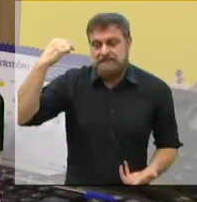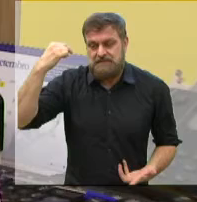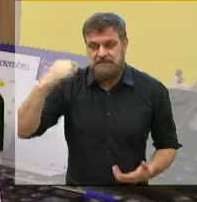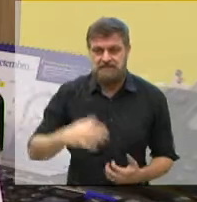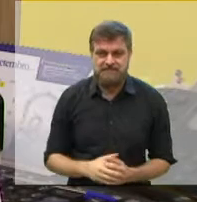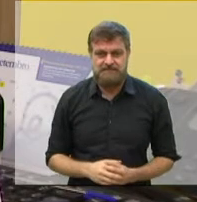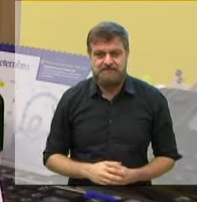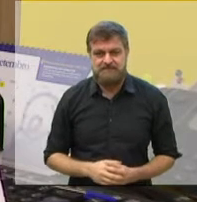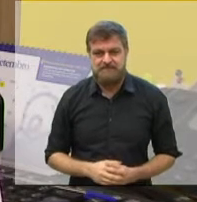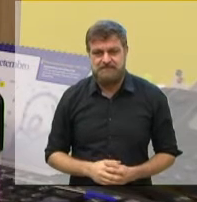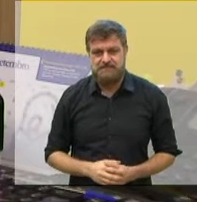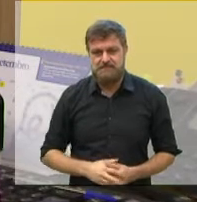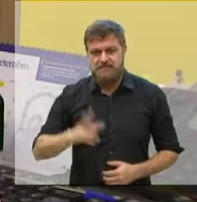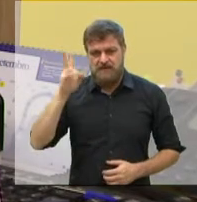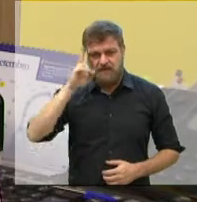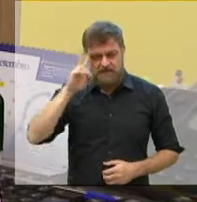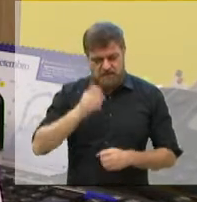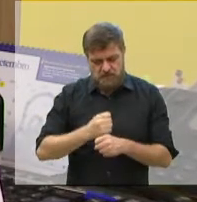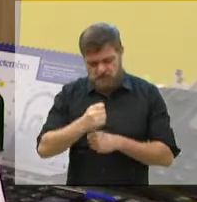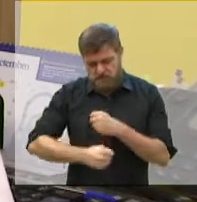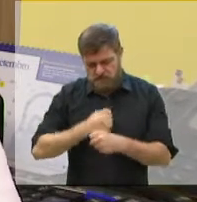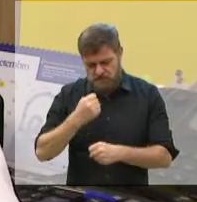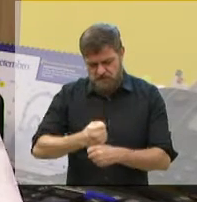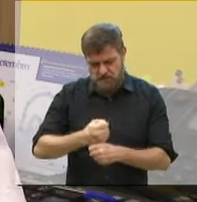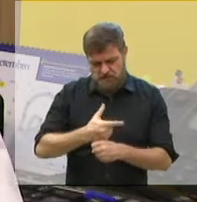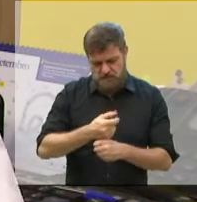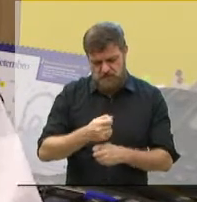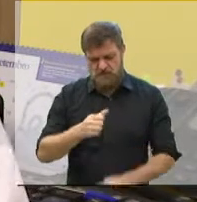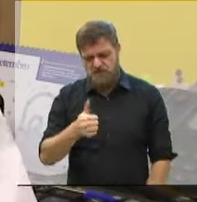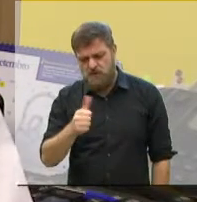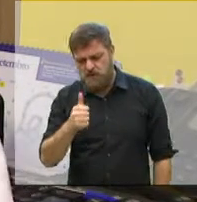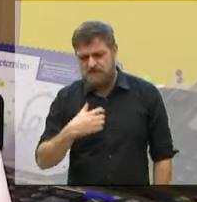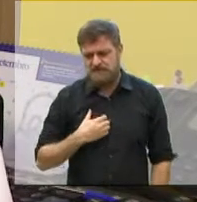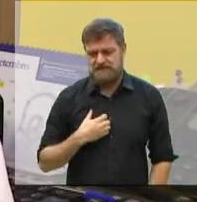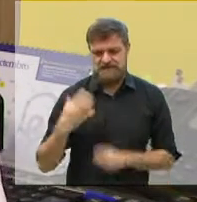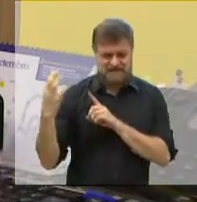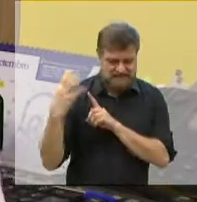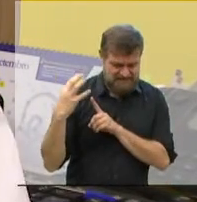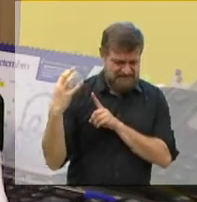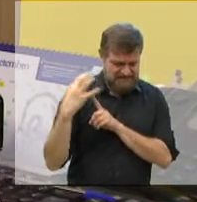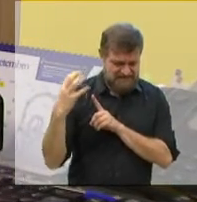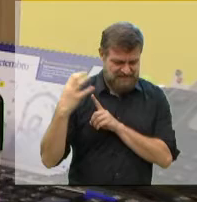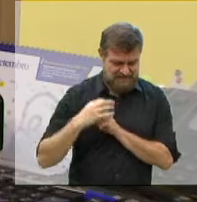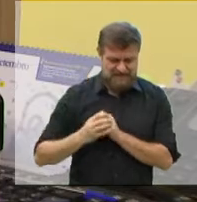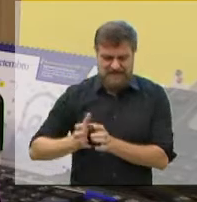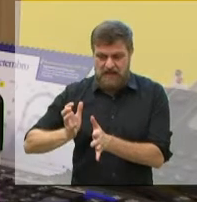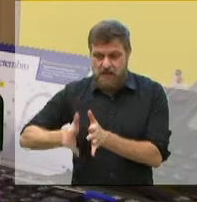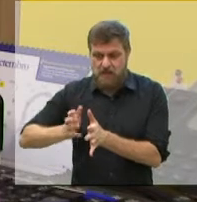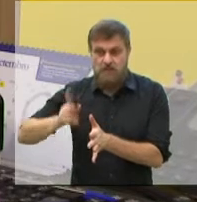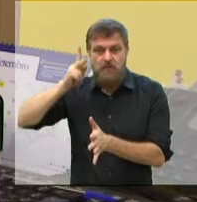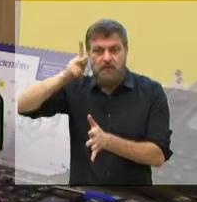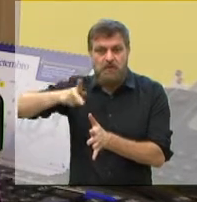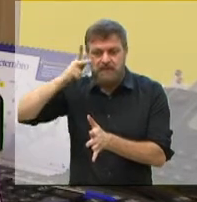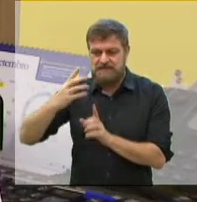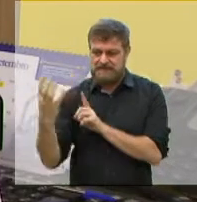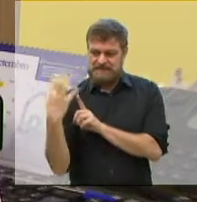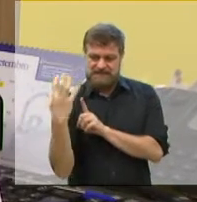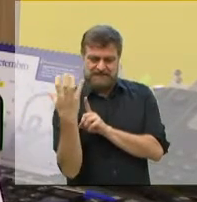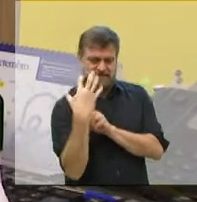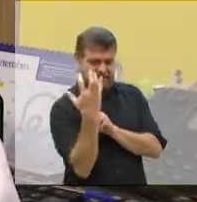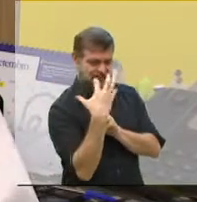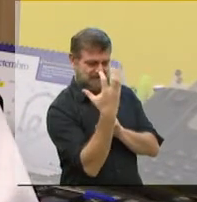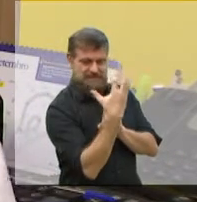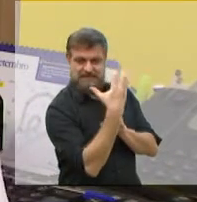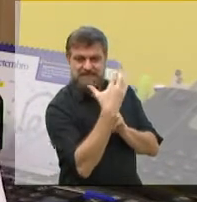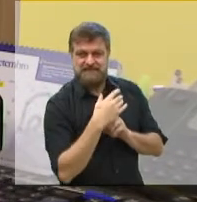Então, eu me lembro que em 2011 eu comecei a ser assediado por vários partidos lá na minha região